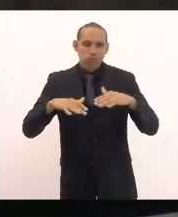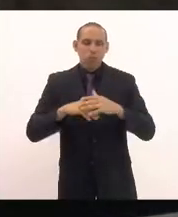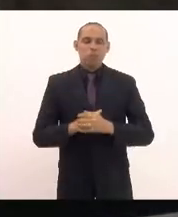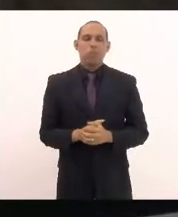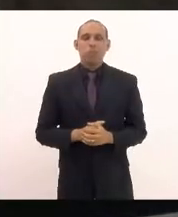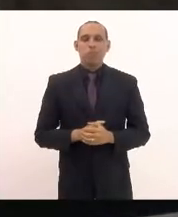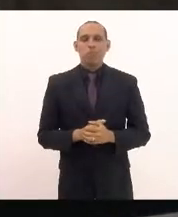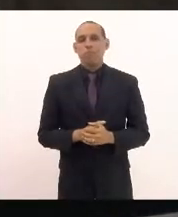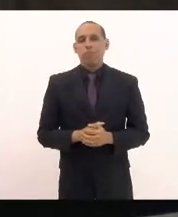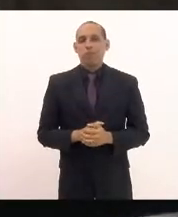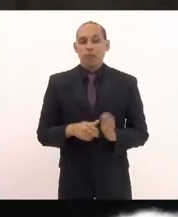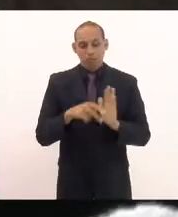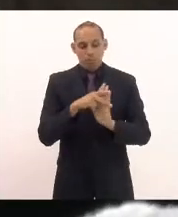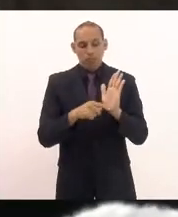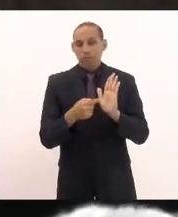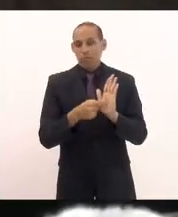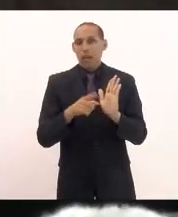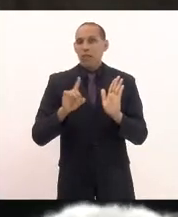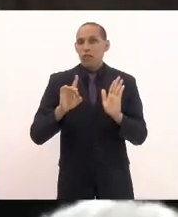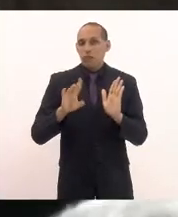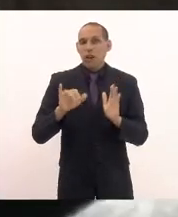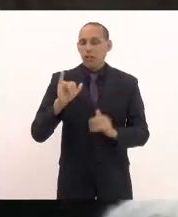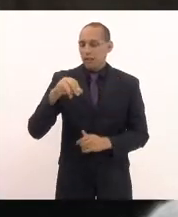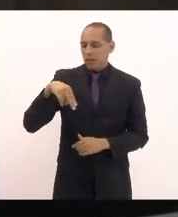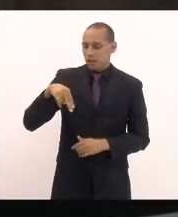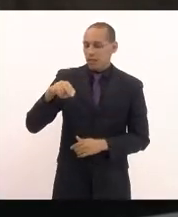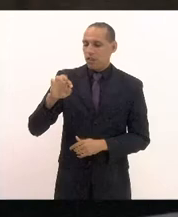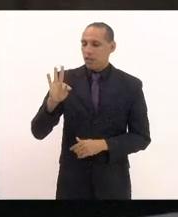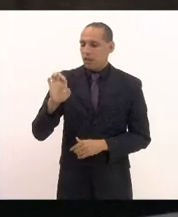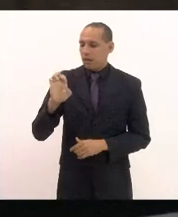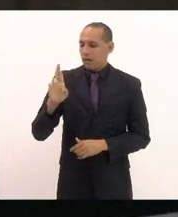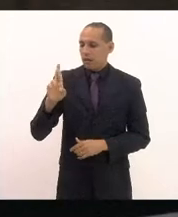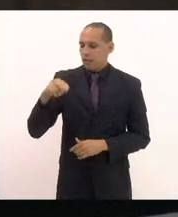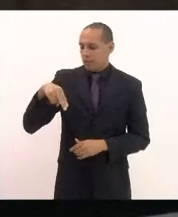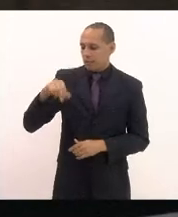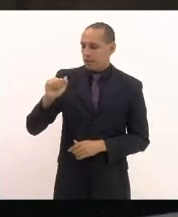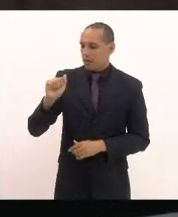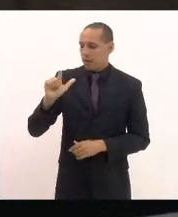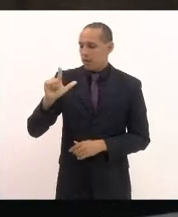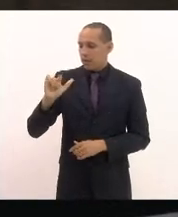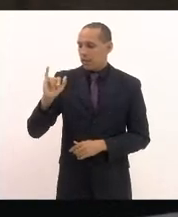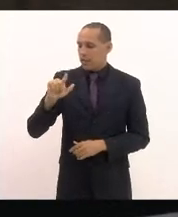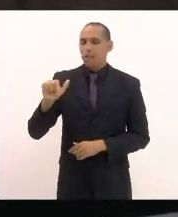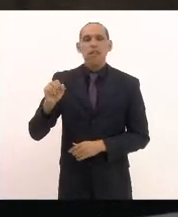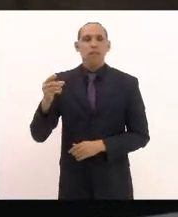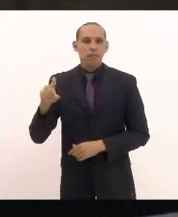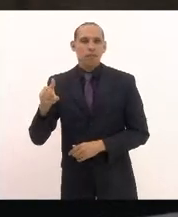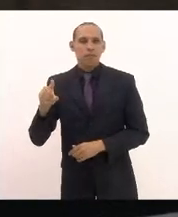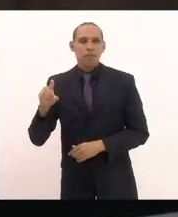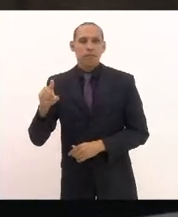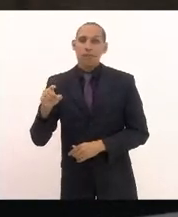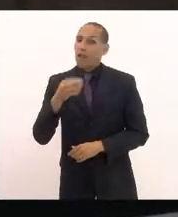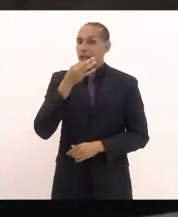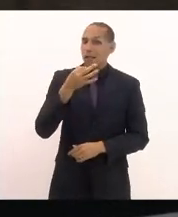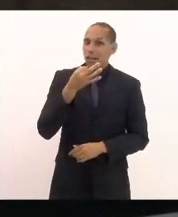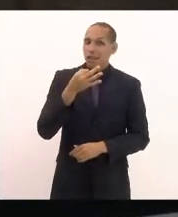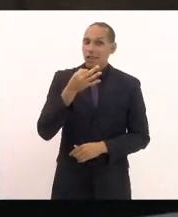O projeto trata só da internalização do convênio, então, na forma, o parecer é pela